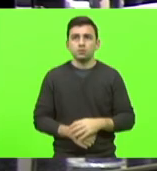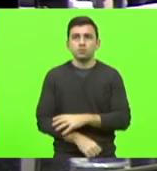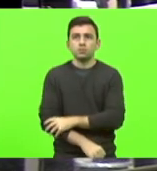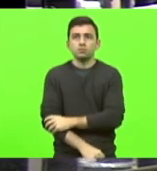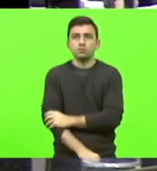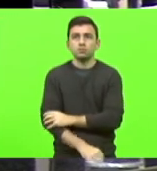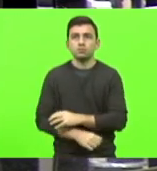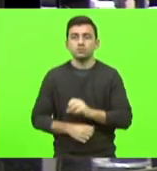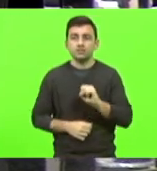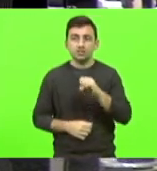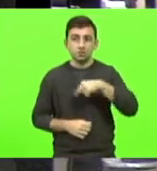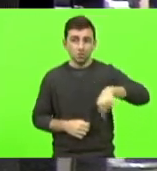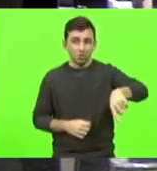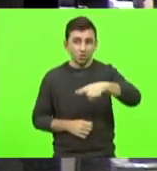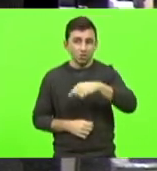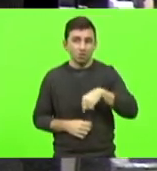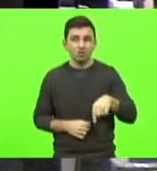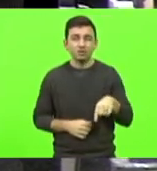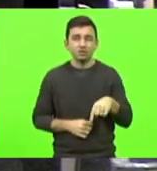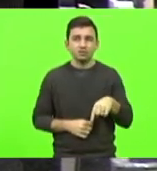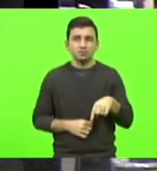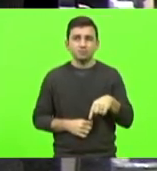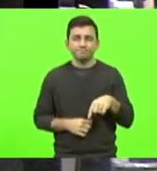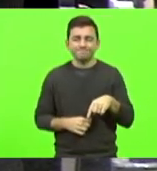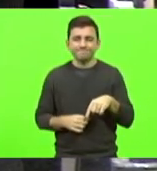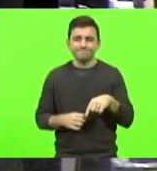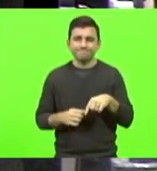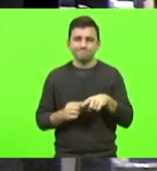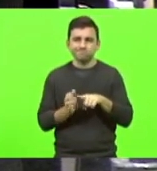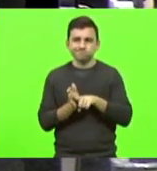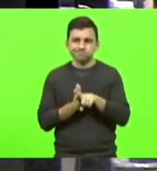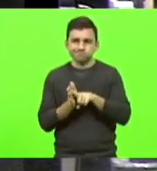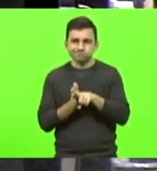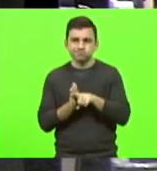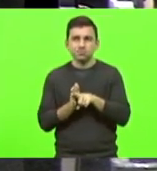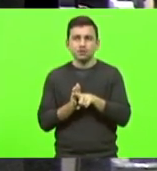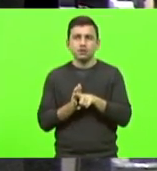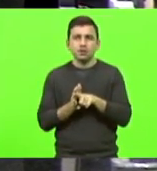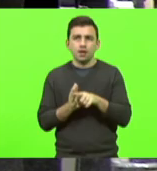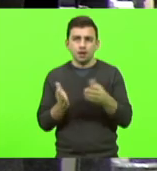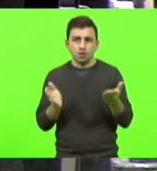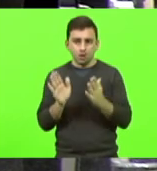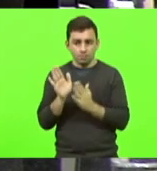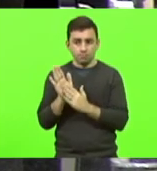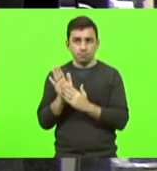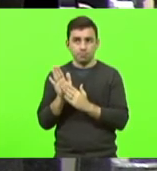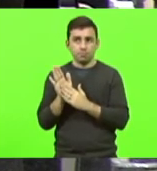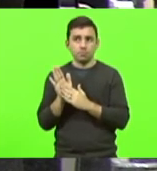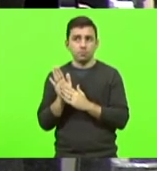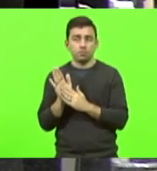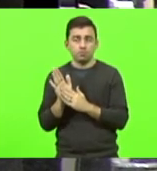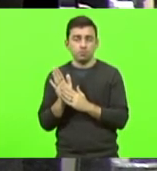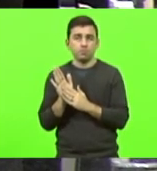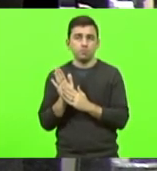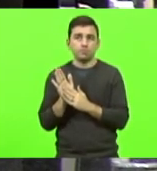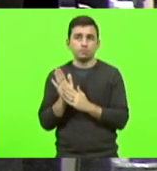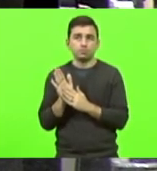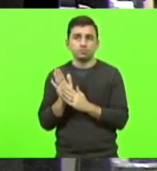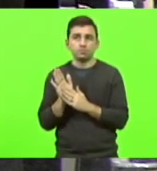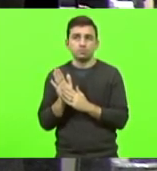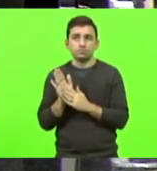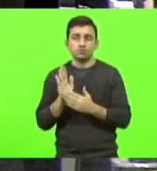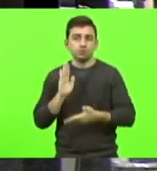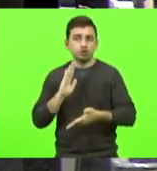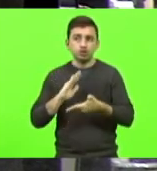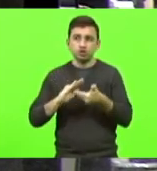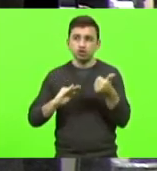E se nós pegamos o cerne e dessa proposta e ela tira